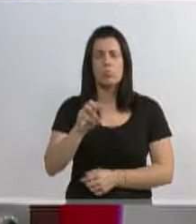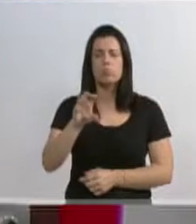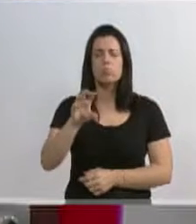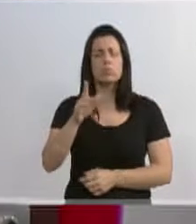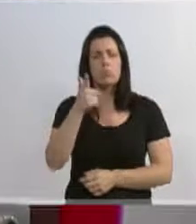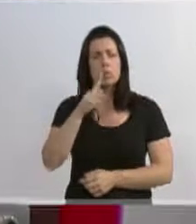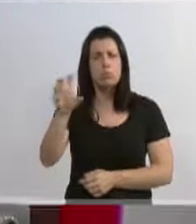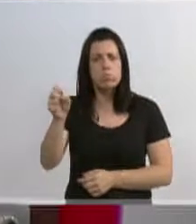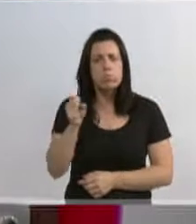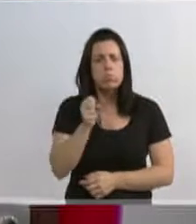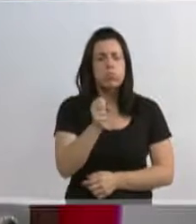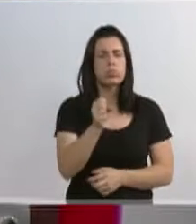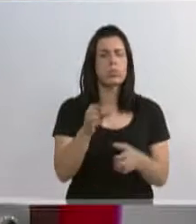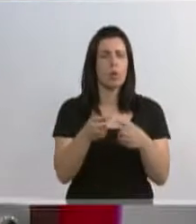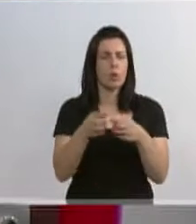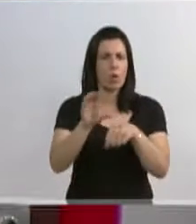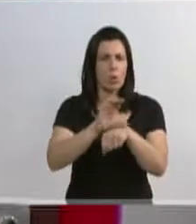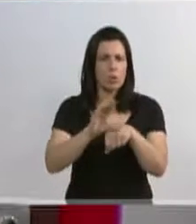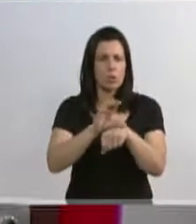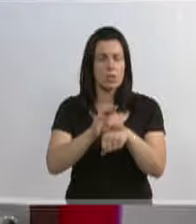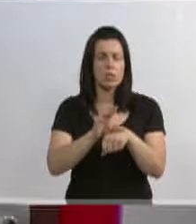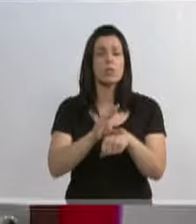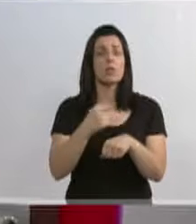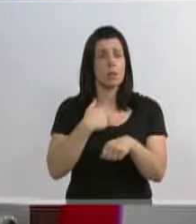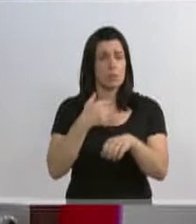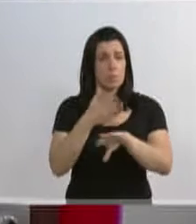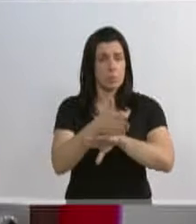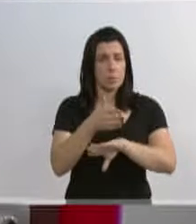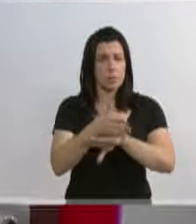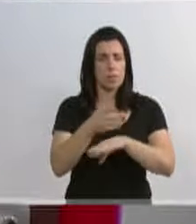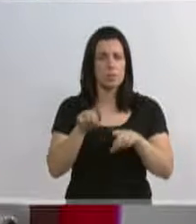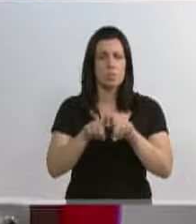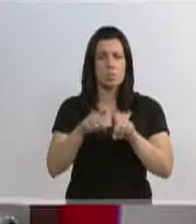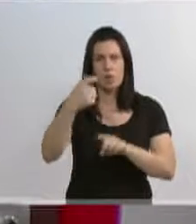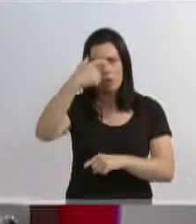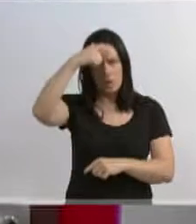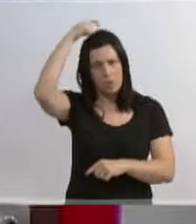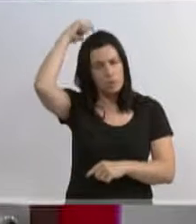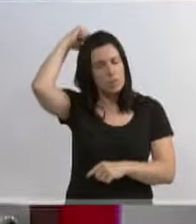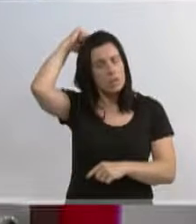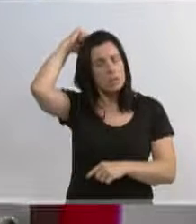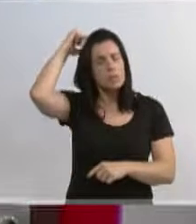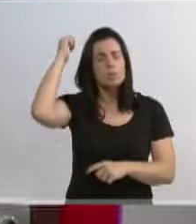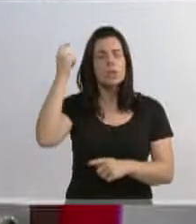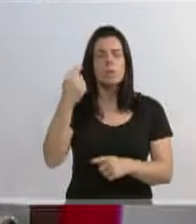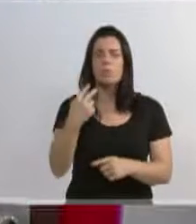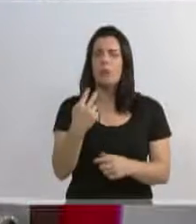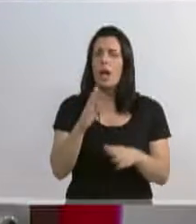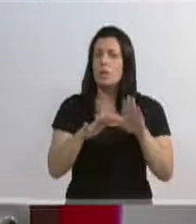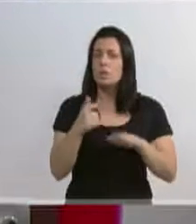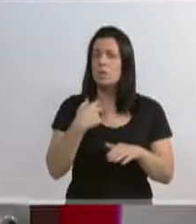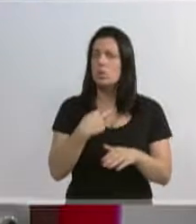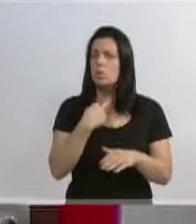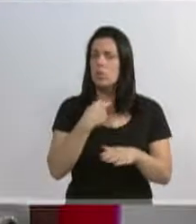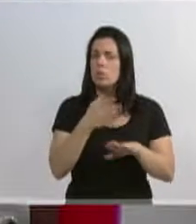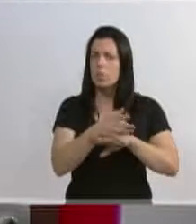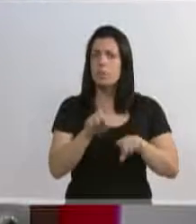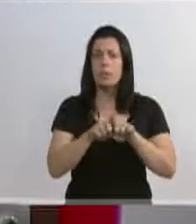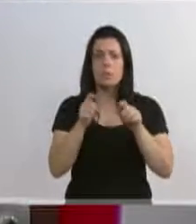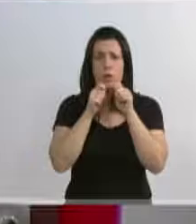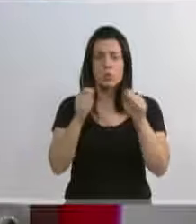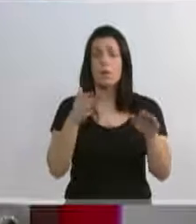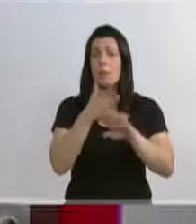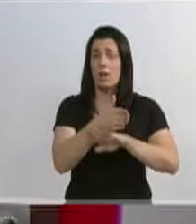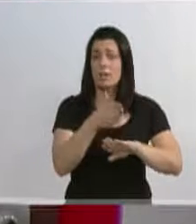vereador Adriano, eu participo, se eu não puder estar, a minha assessoria participa de todos os momentos. Em nenhum momento